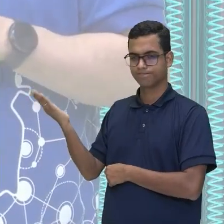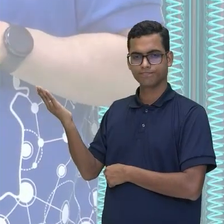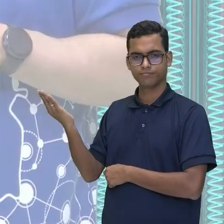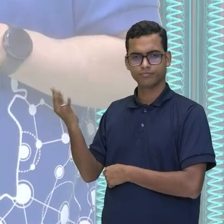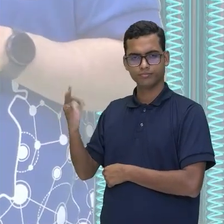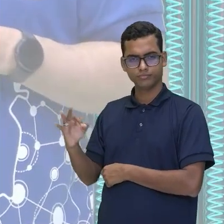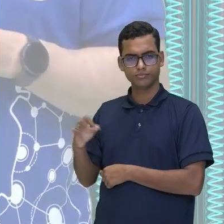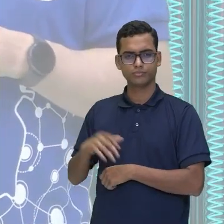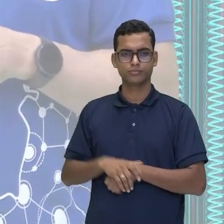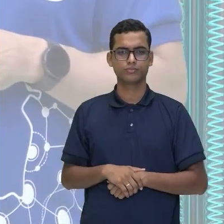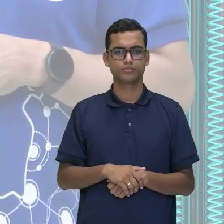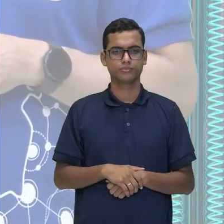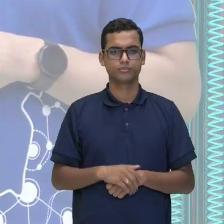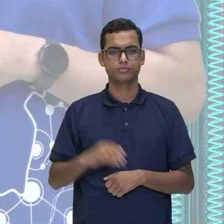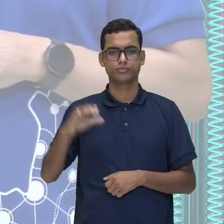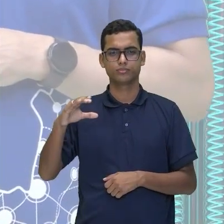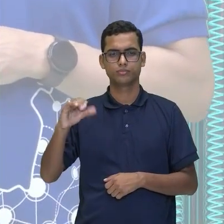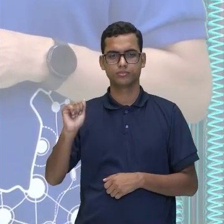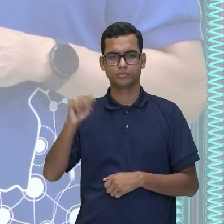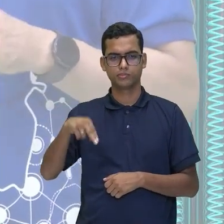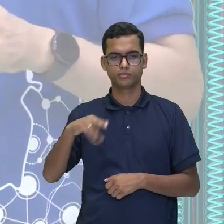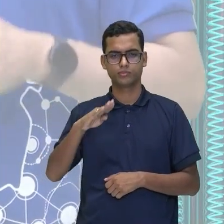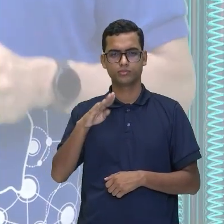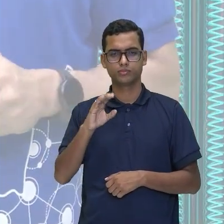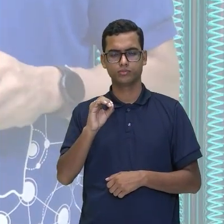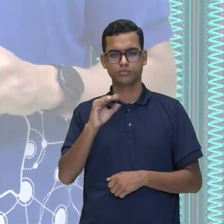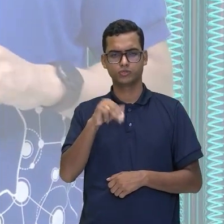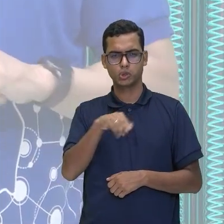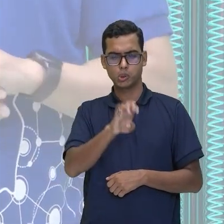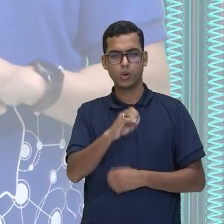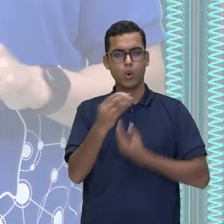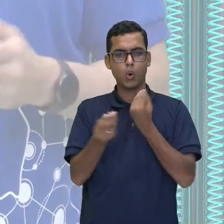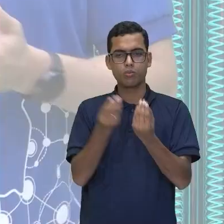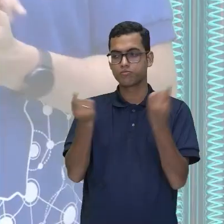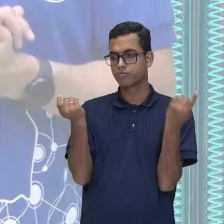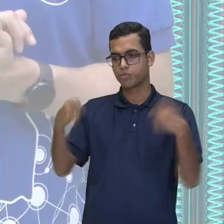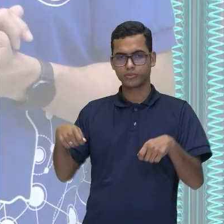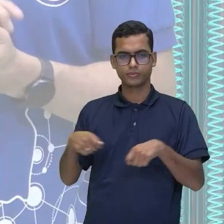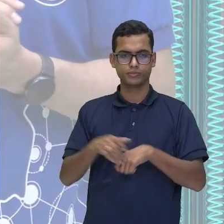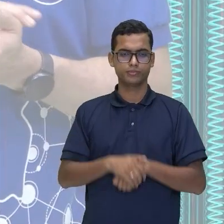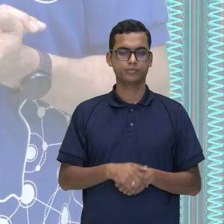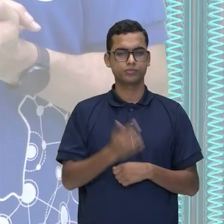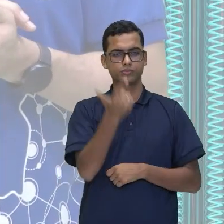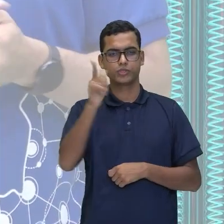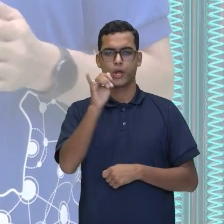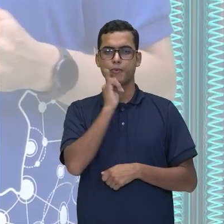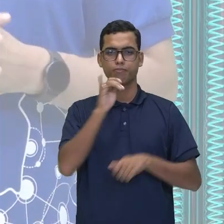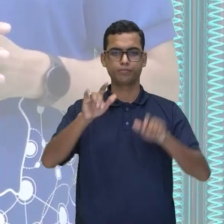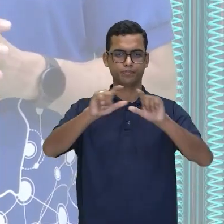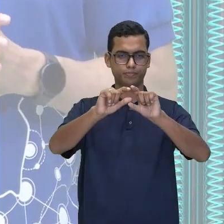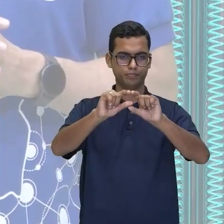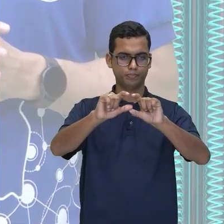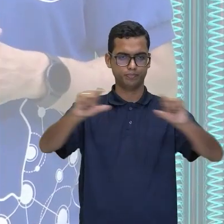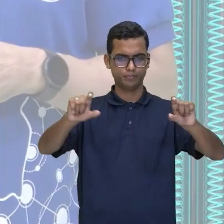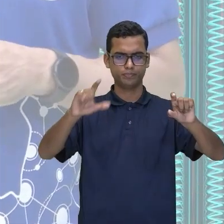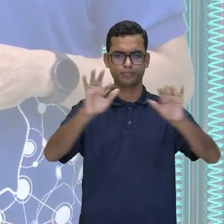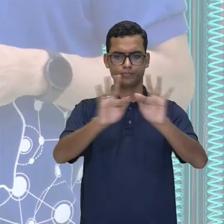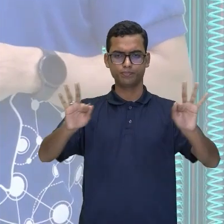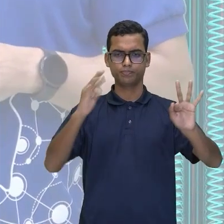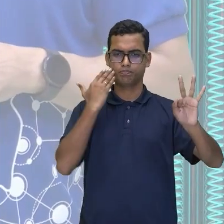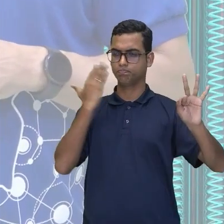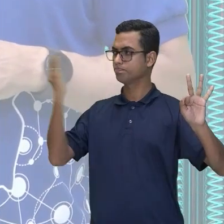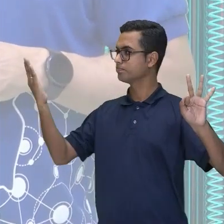pode tornar-se, é uma possibilidade. Outro exemplo. Learning a language can be a real